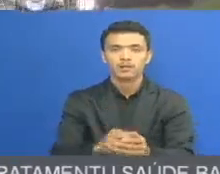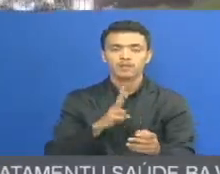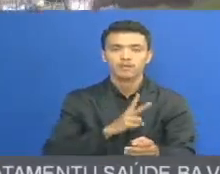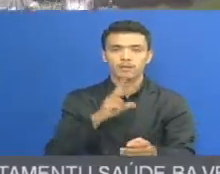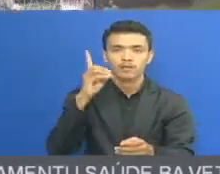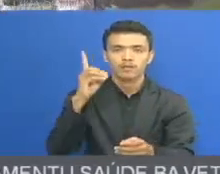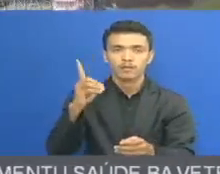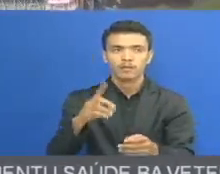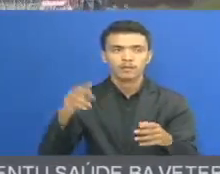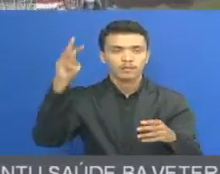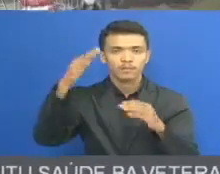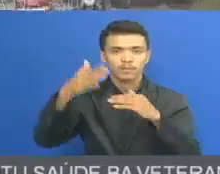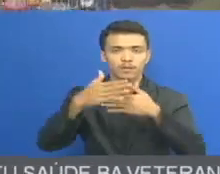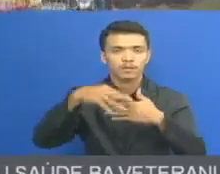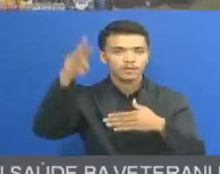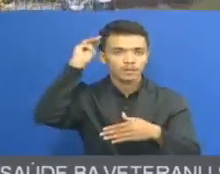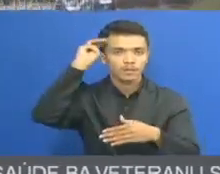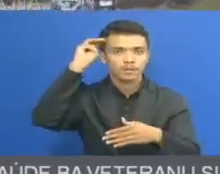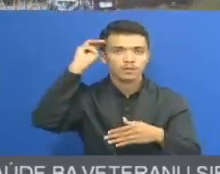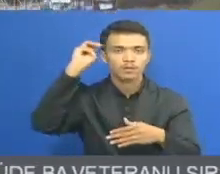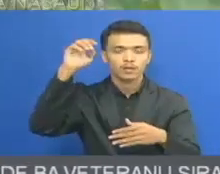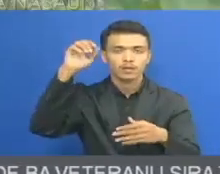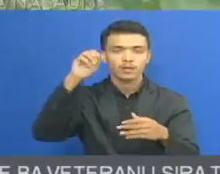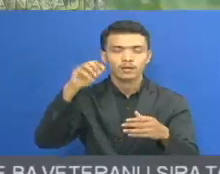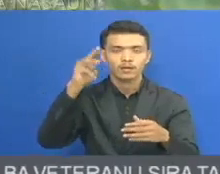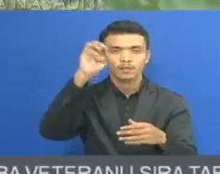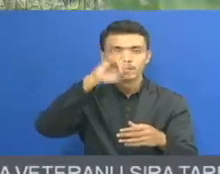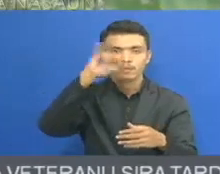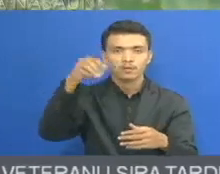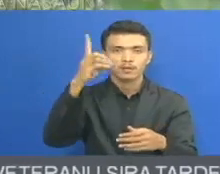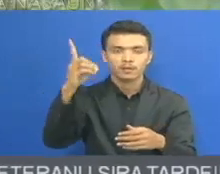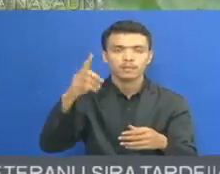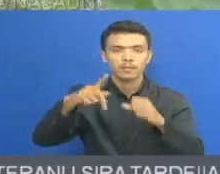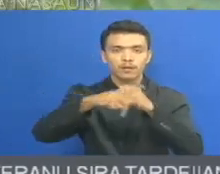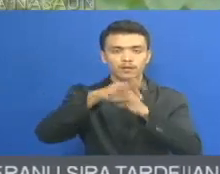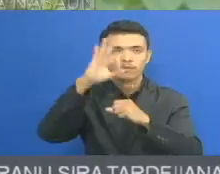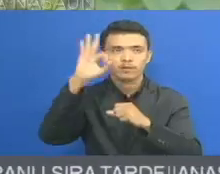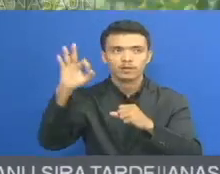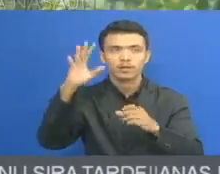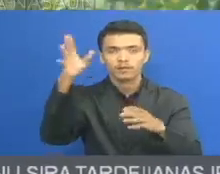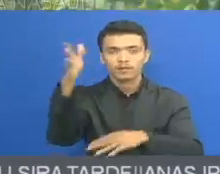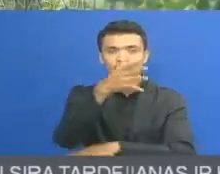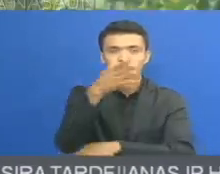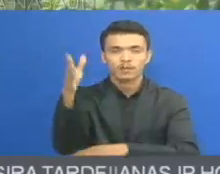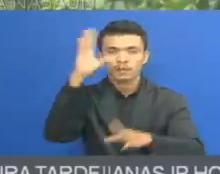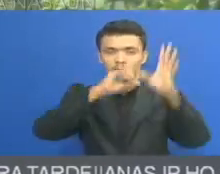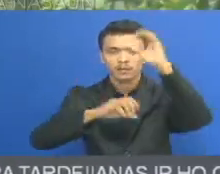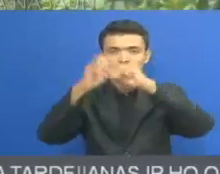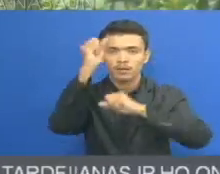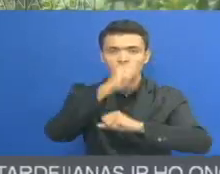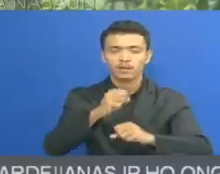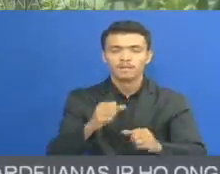Verde, Besik Ministério Educação Juventude no Desporto. Enquanto partido Fretilin-Nyang, bandeira dada e a Bemutin,